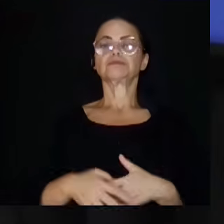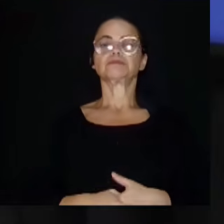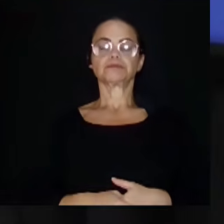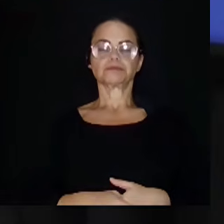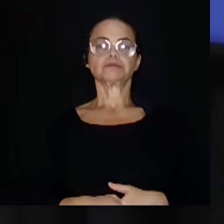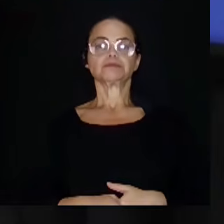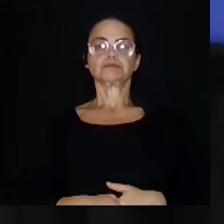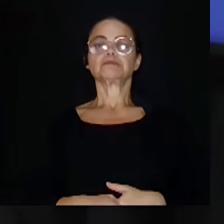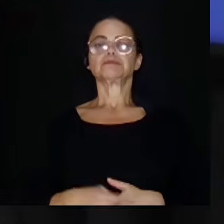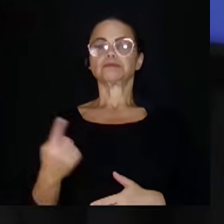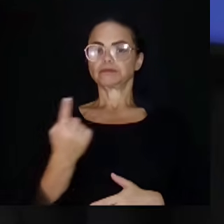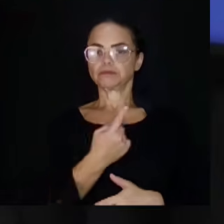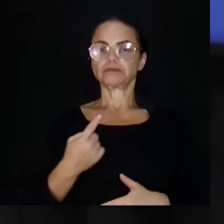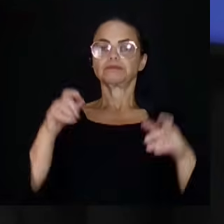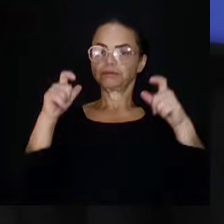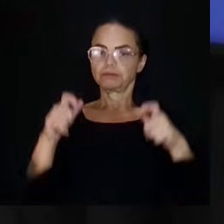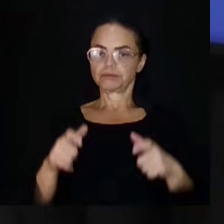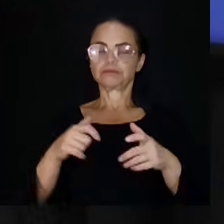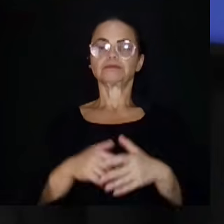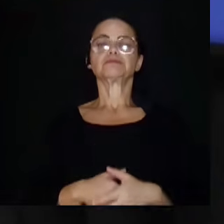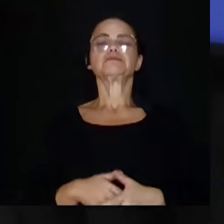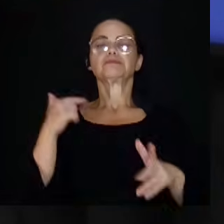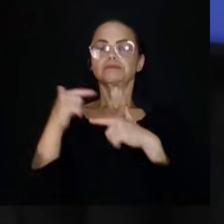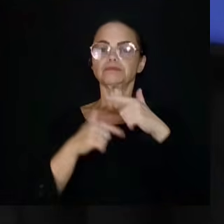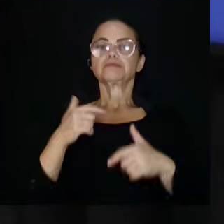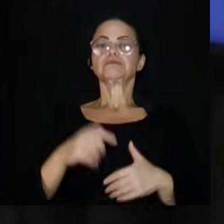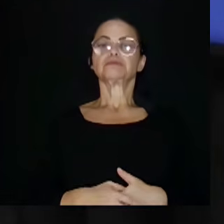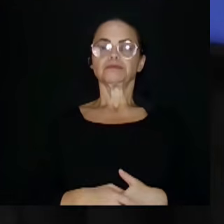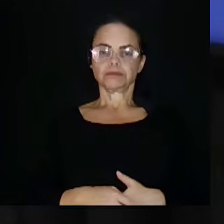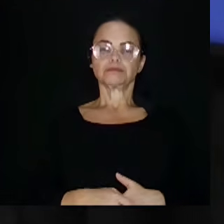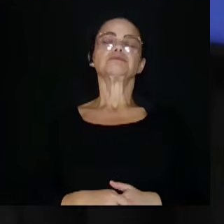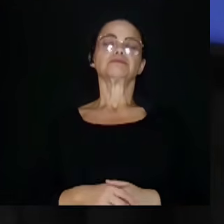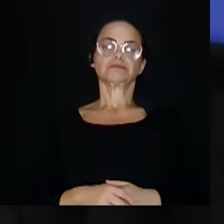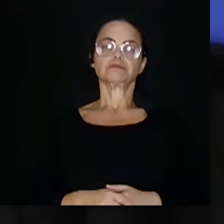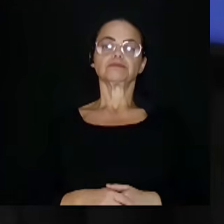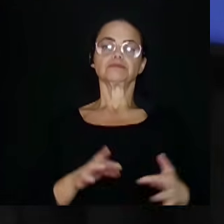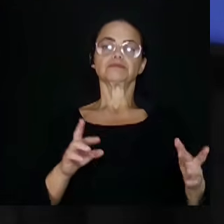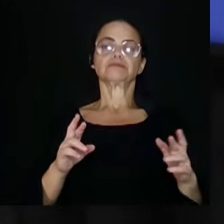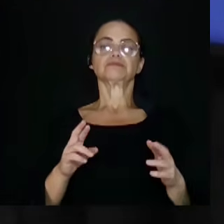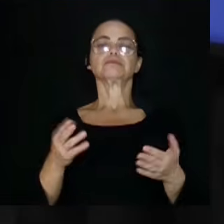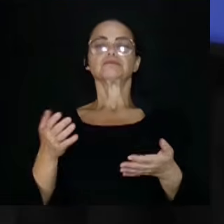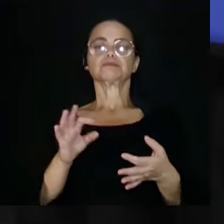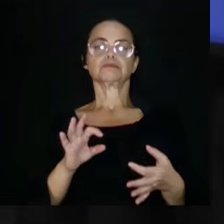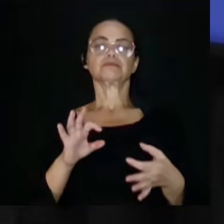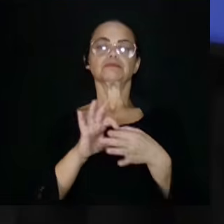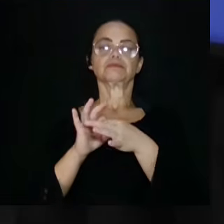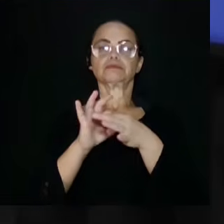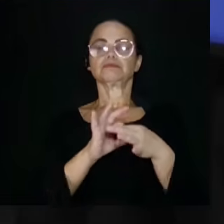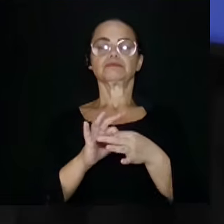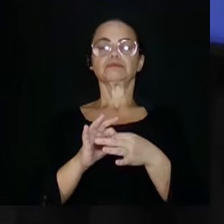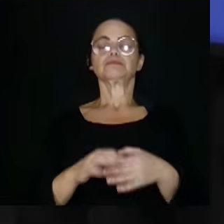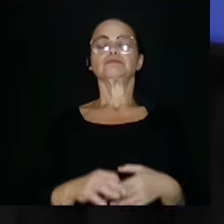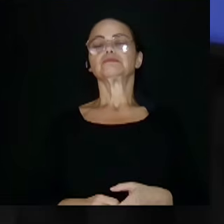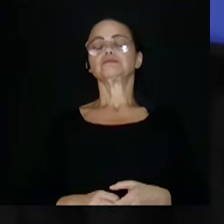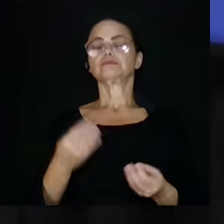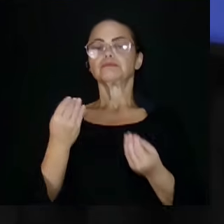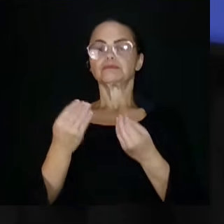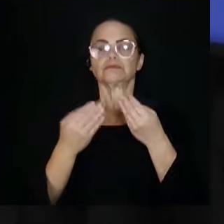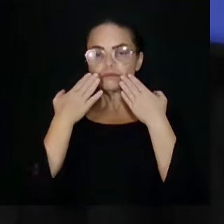espaço aqui, esse trabalho que a gente está fazendo, está relacionado a isso. Como é que você enxerga esses espaços, né?